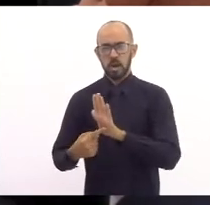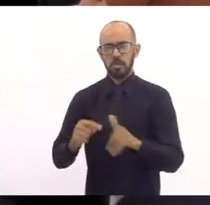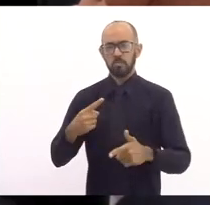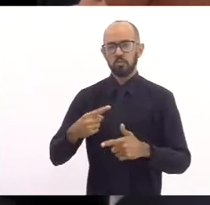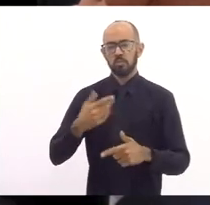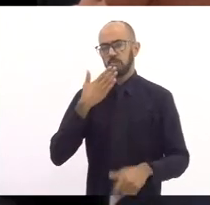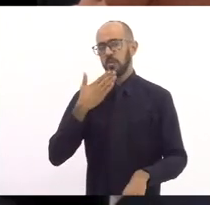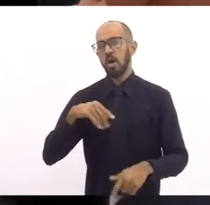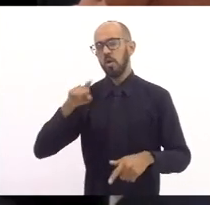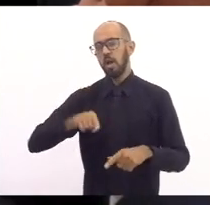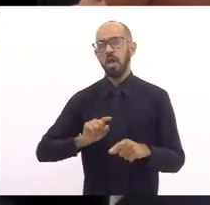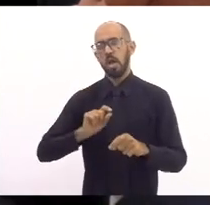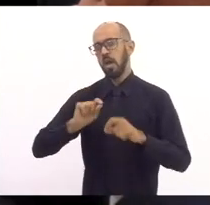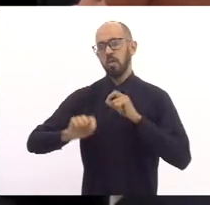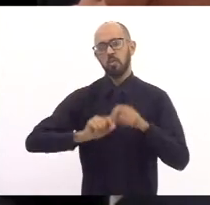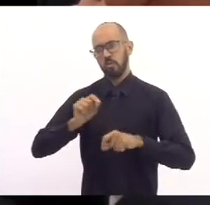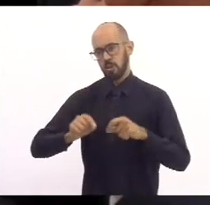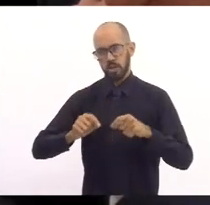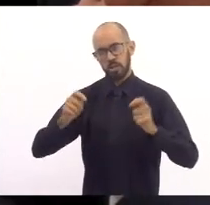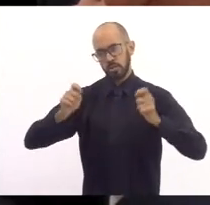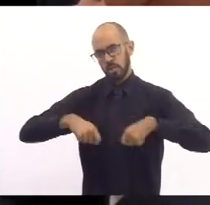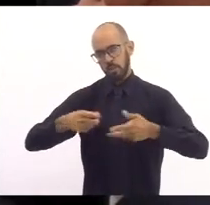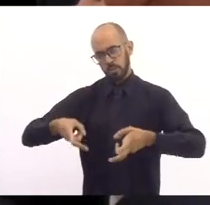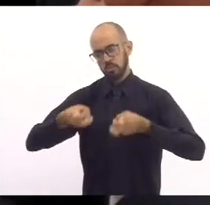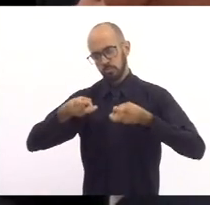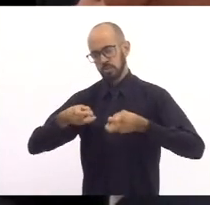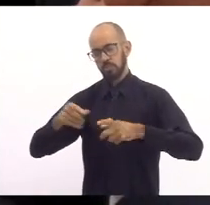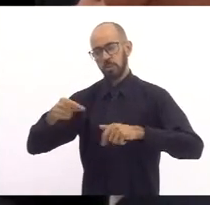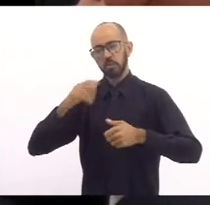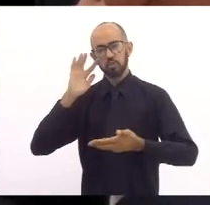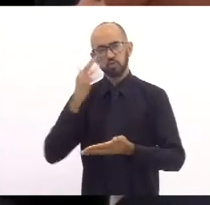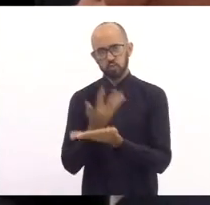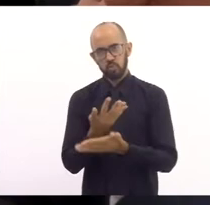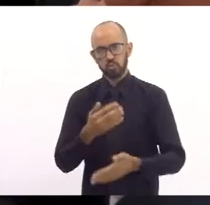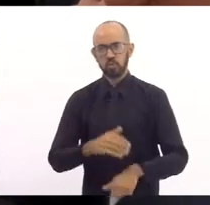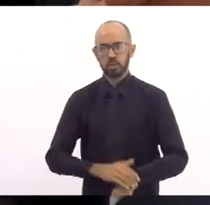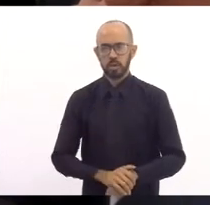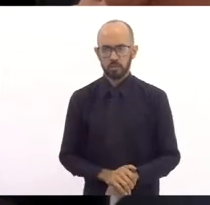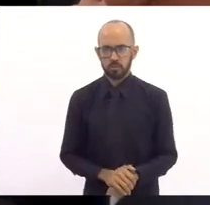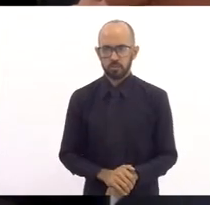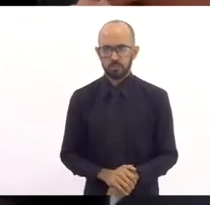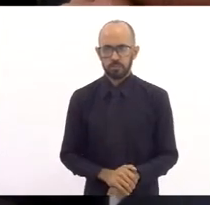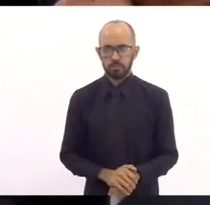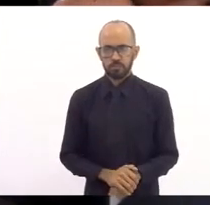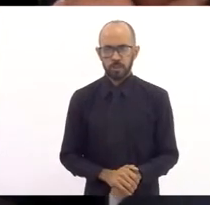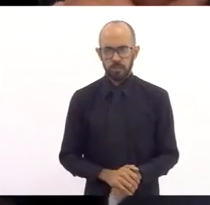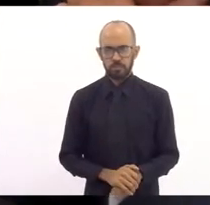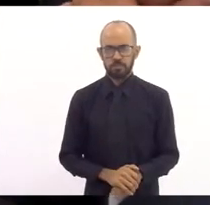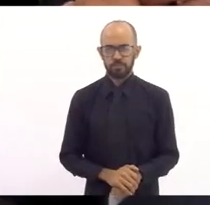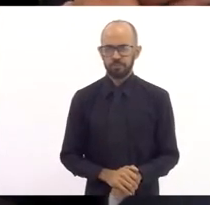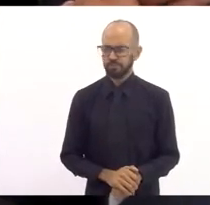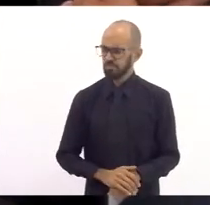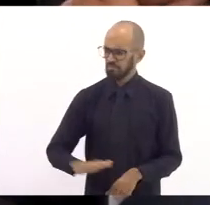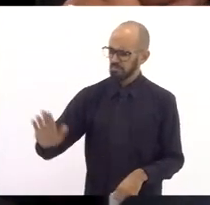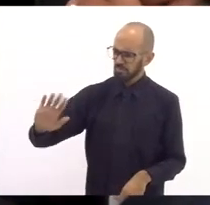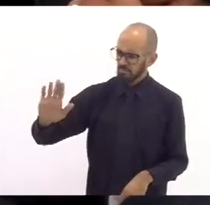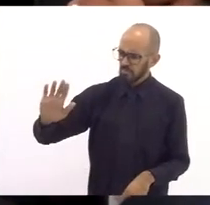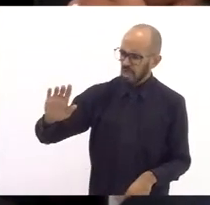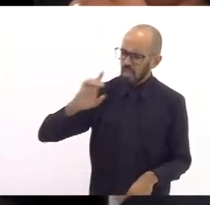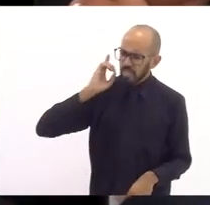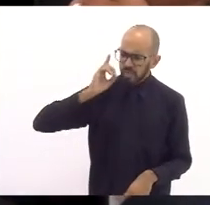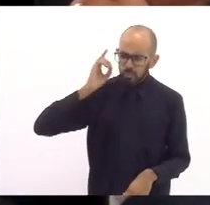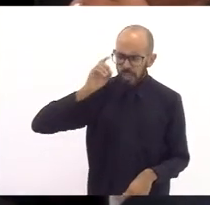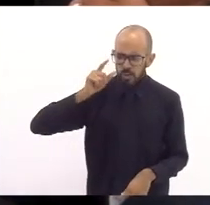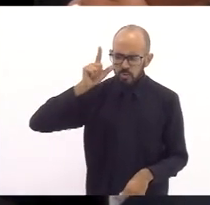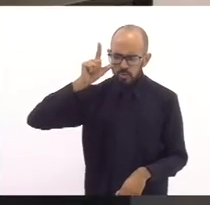tem identificado para poder buscar essa solução. Mas Lucinho, só para ficar aqui